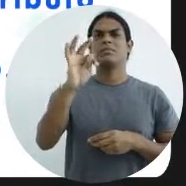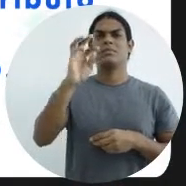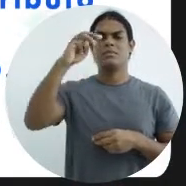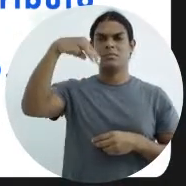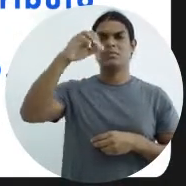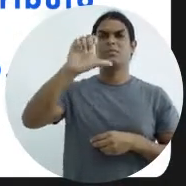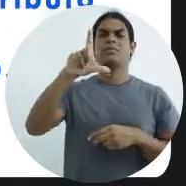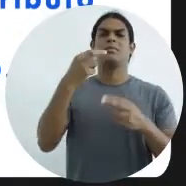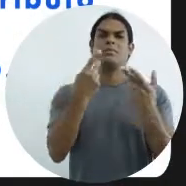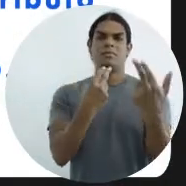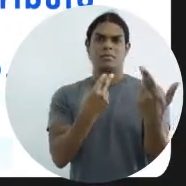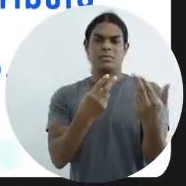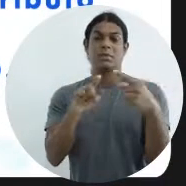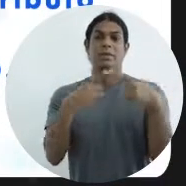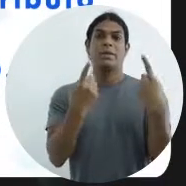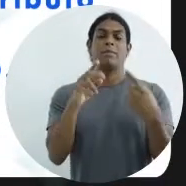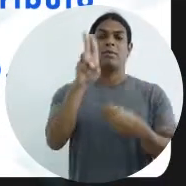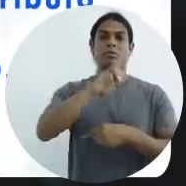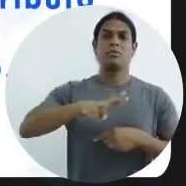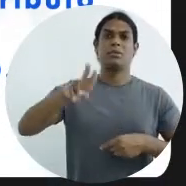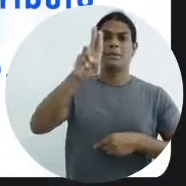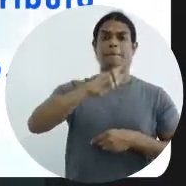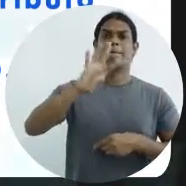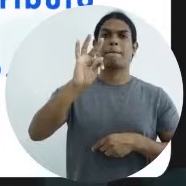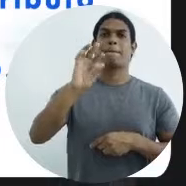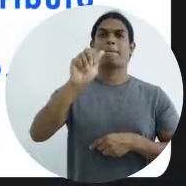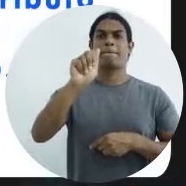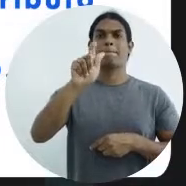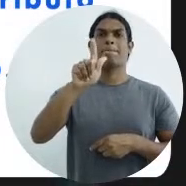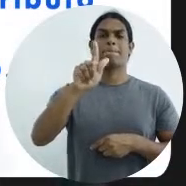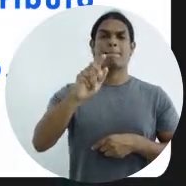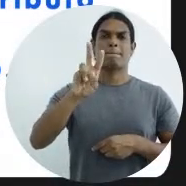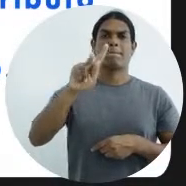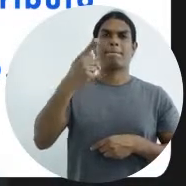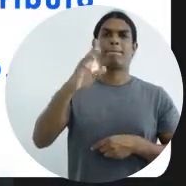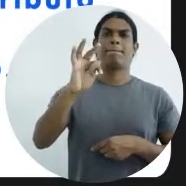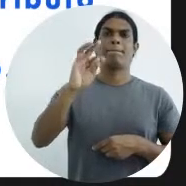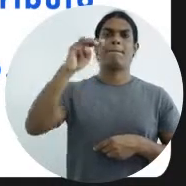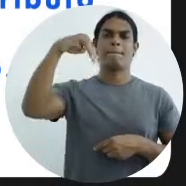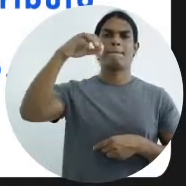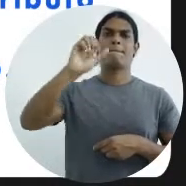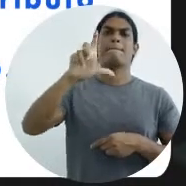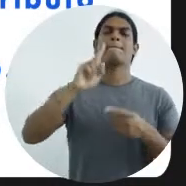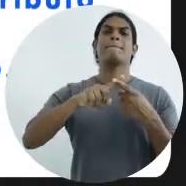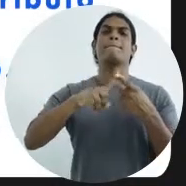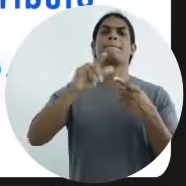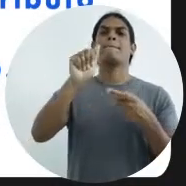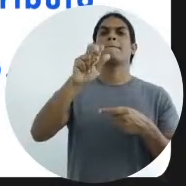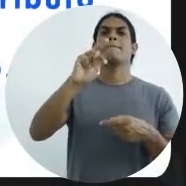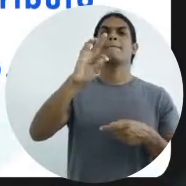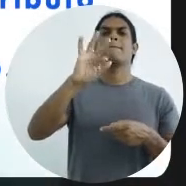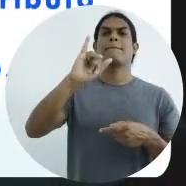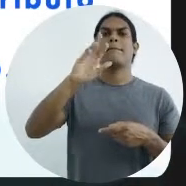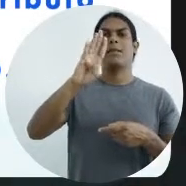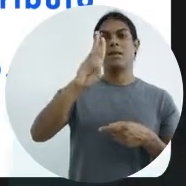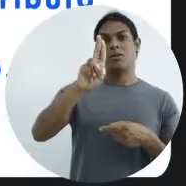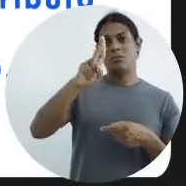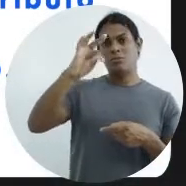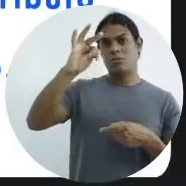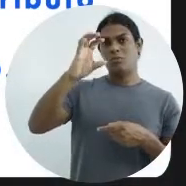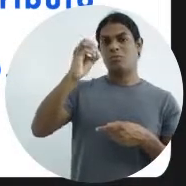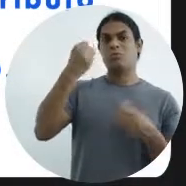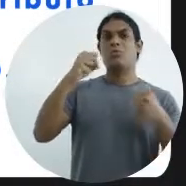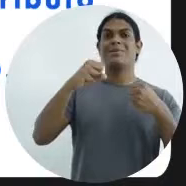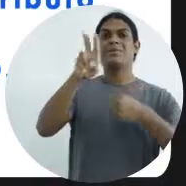mesma coisa, só que você coloca com as tags HTML. E no atributo, você precisa definir 2 valores. O